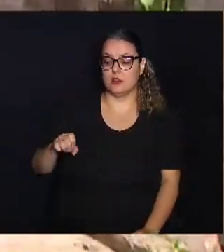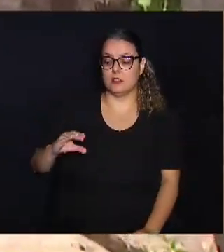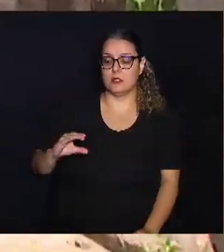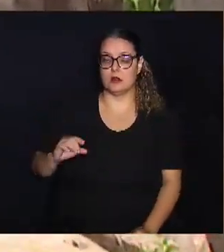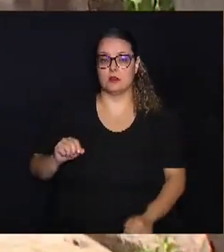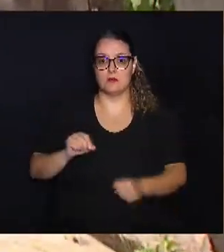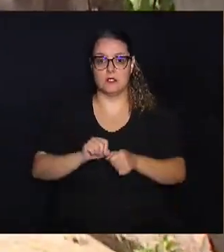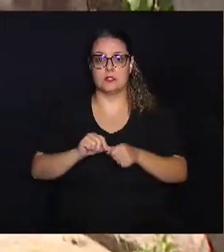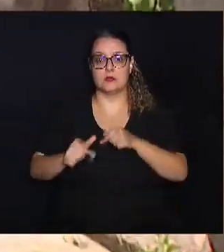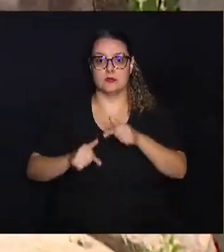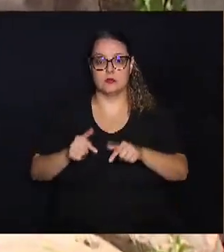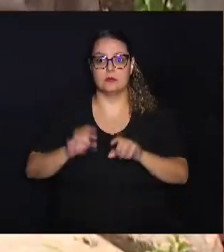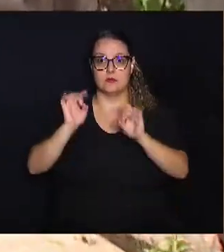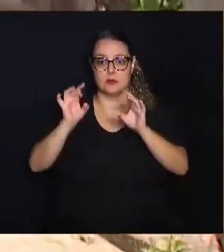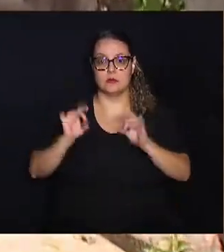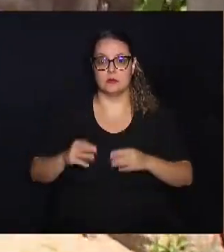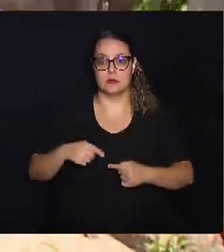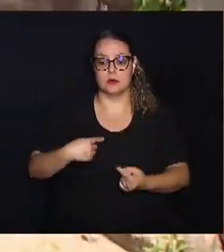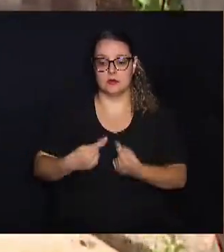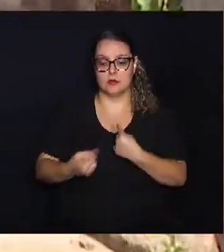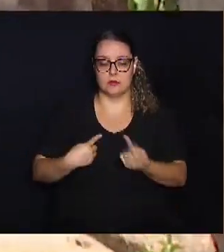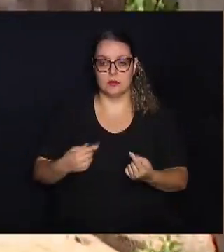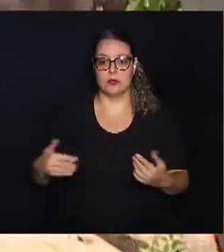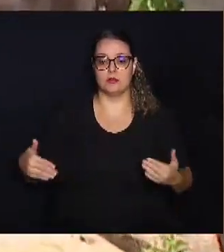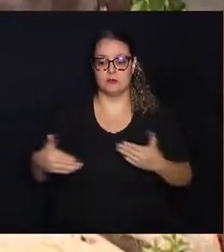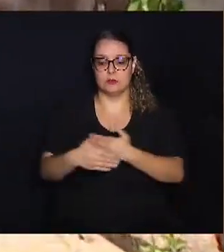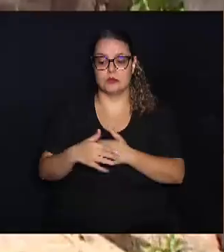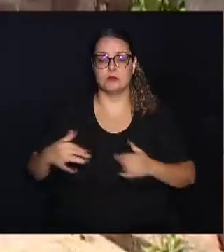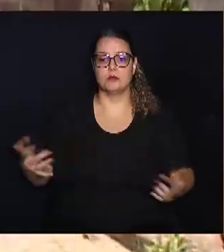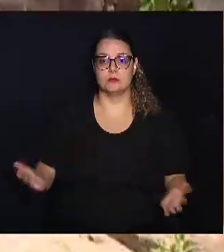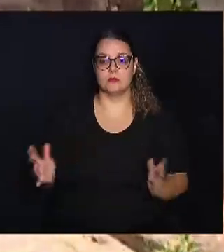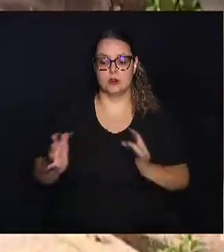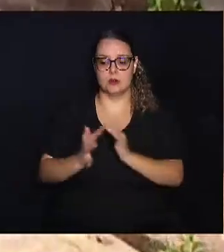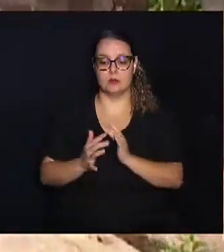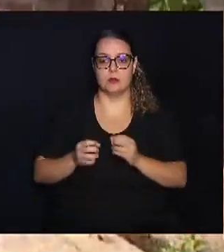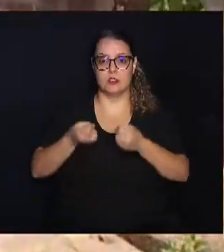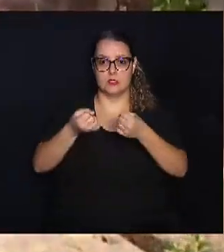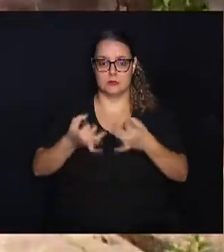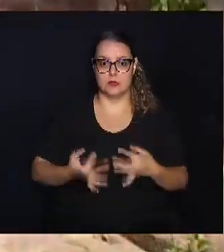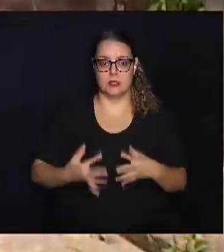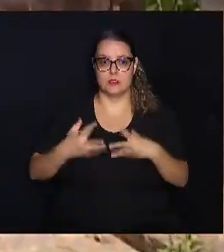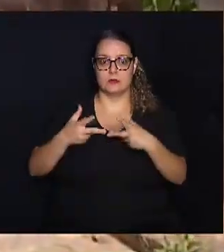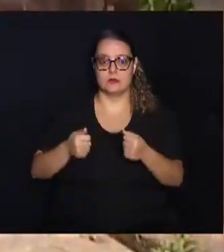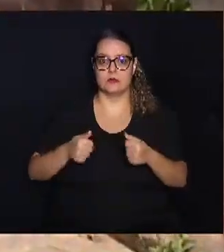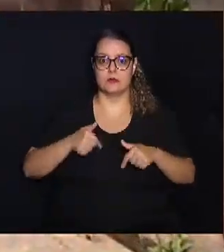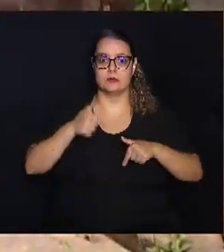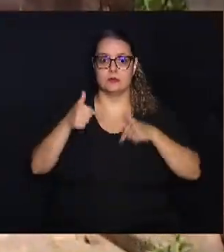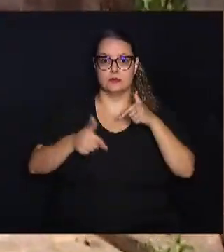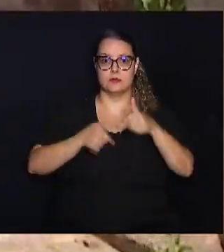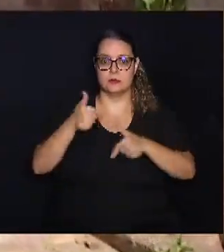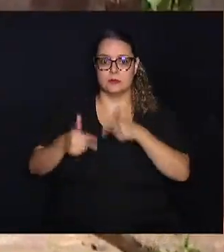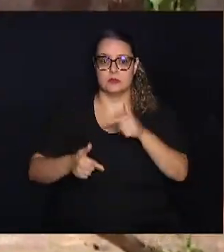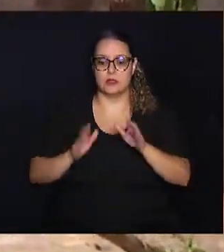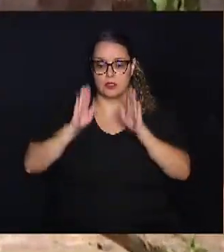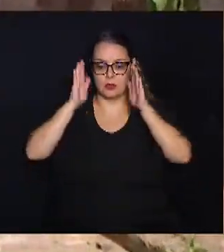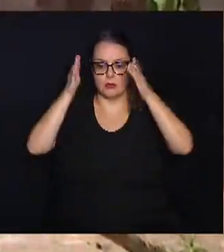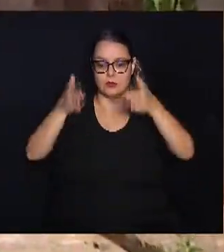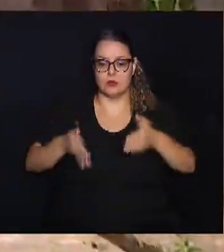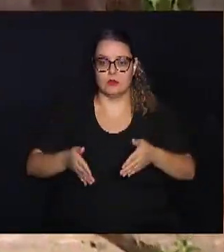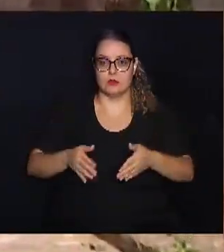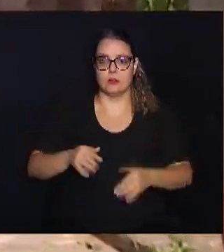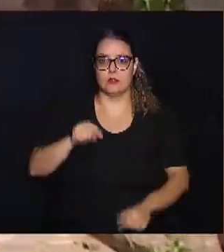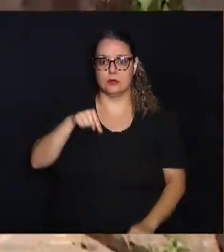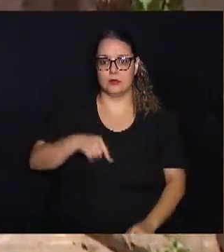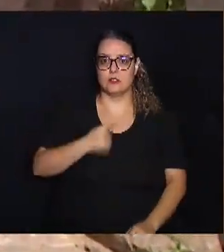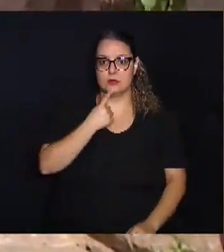uma operação especial de trânsito, tá? Para orientação também. Então, tá todo mundo trabalhando, concentrado aí nesse